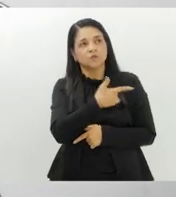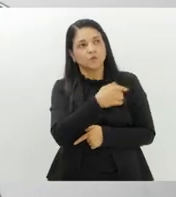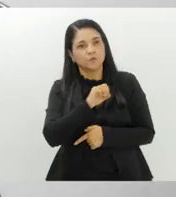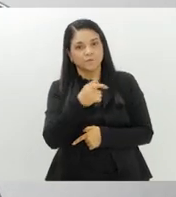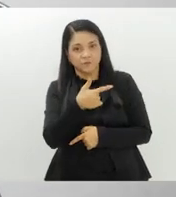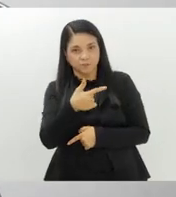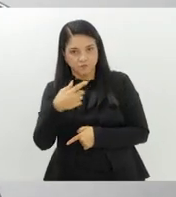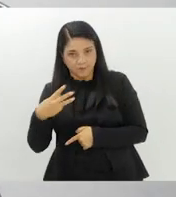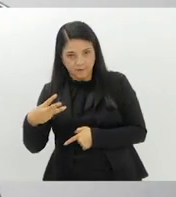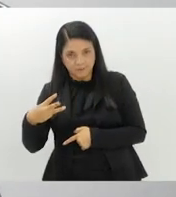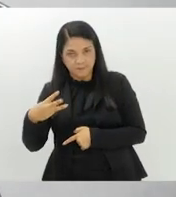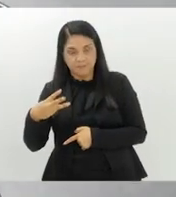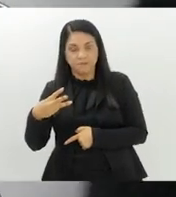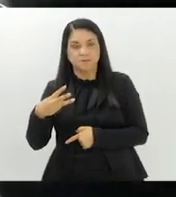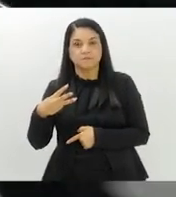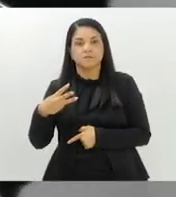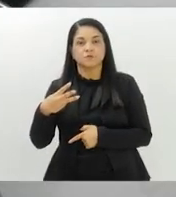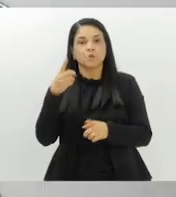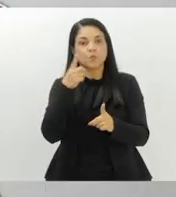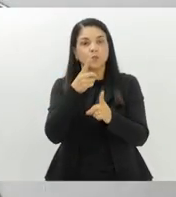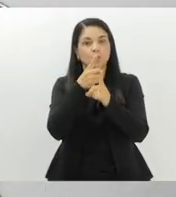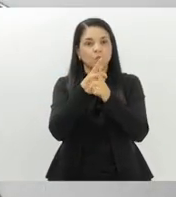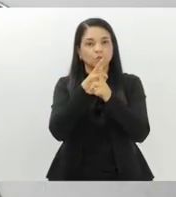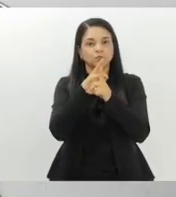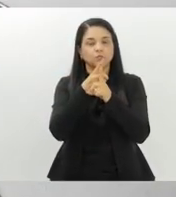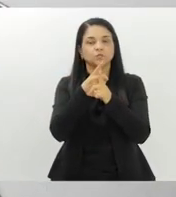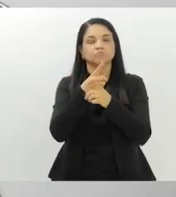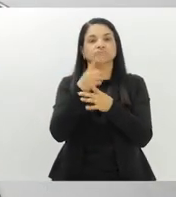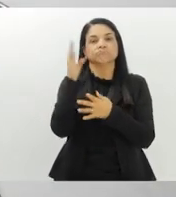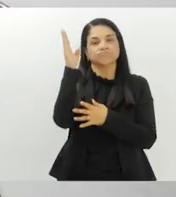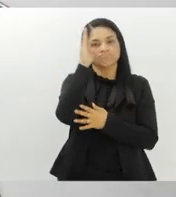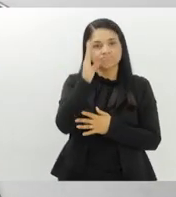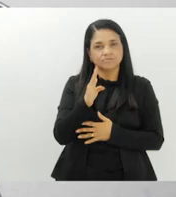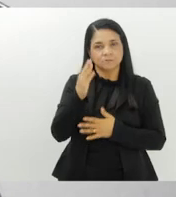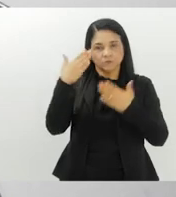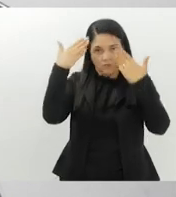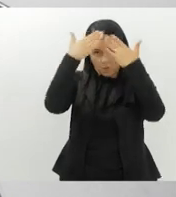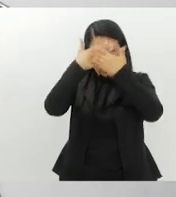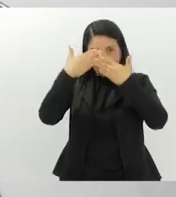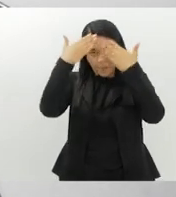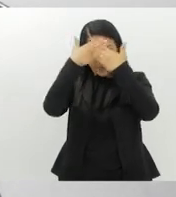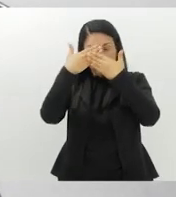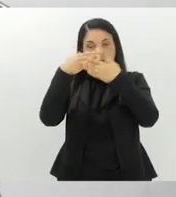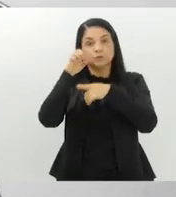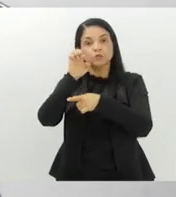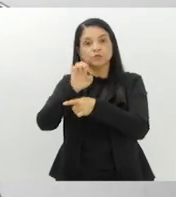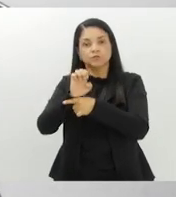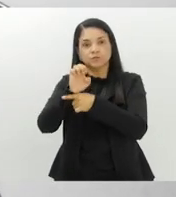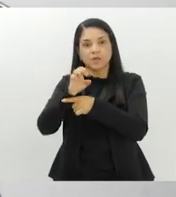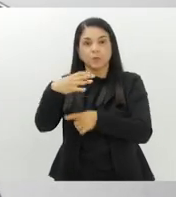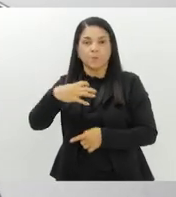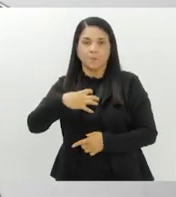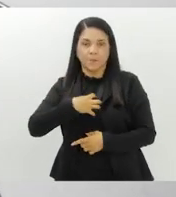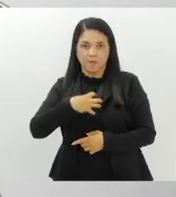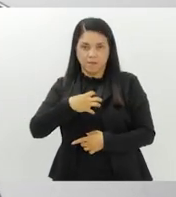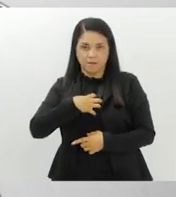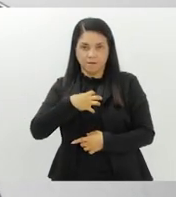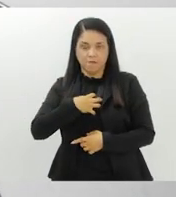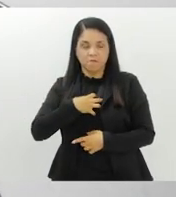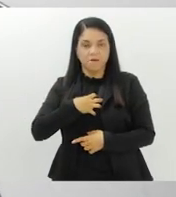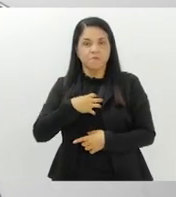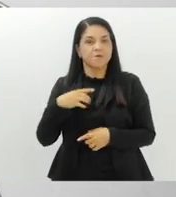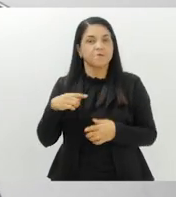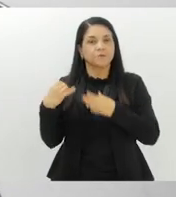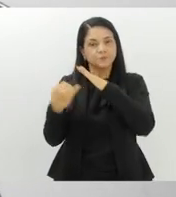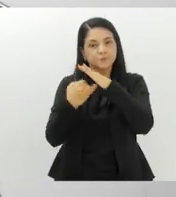2023 o Encontro Nacional da Umbanda, lá no estado da Bahia, onde nós